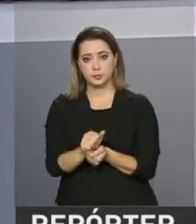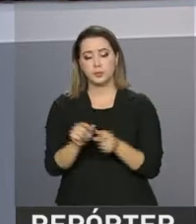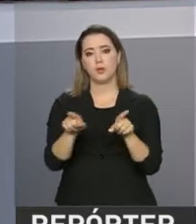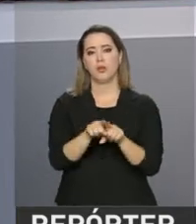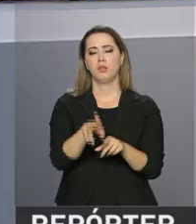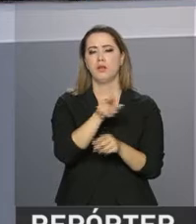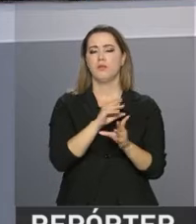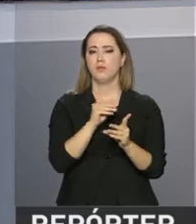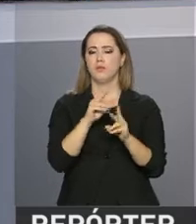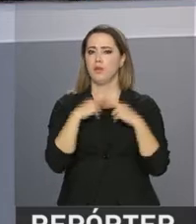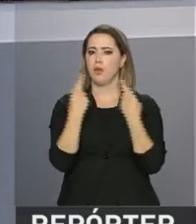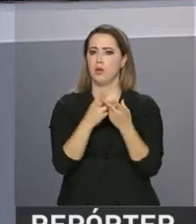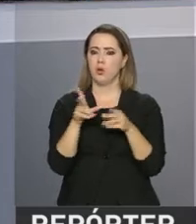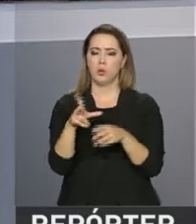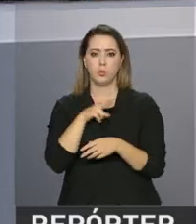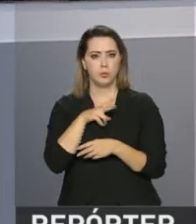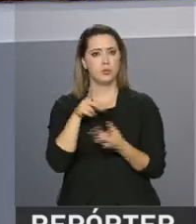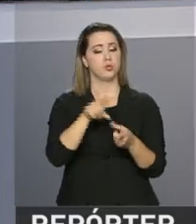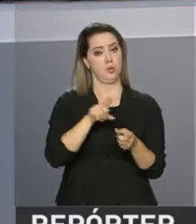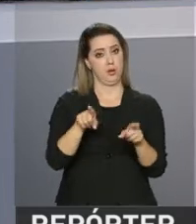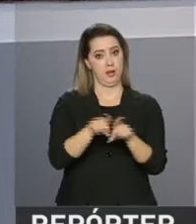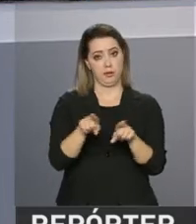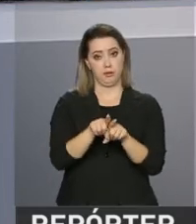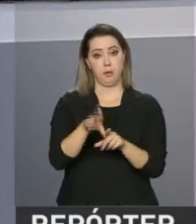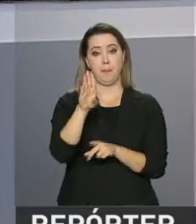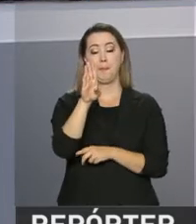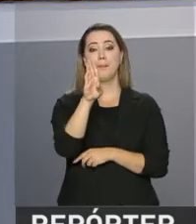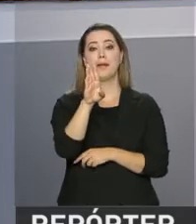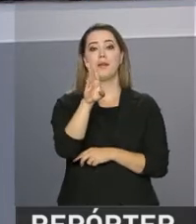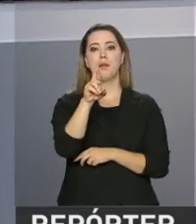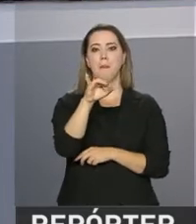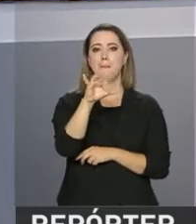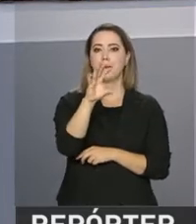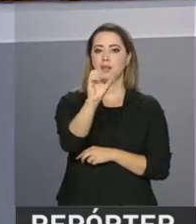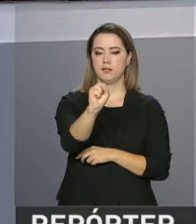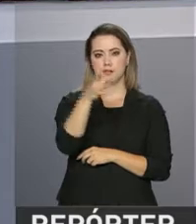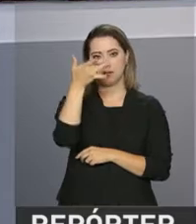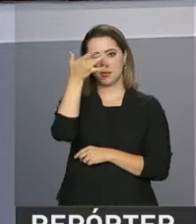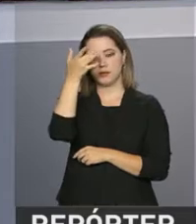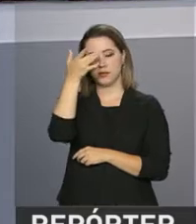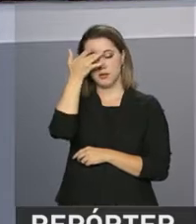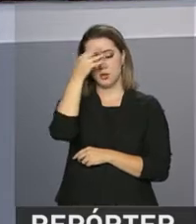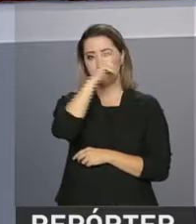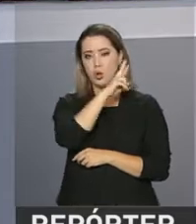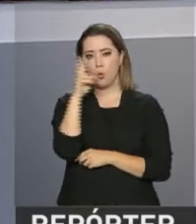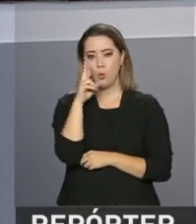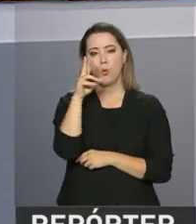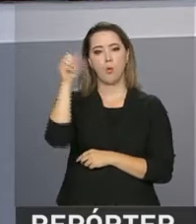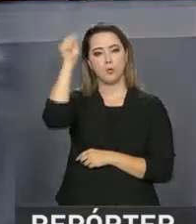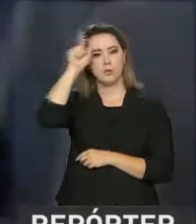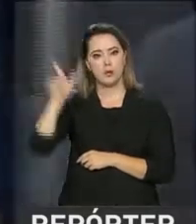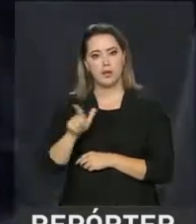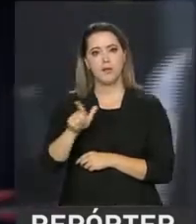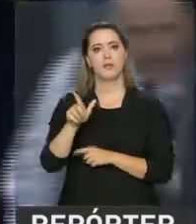Temer teve uma reunião com os BRICS, do qual fazem parte, além do Brasil, Rússia, Índia, China e África do Sul. À